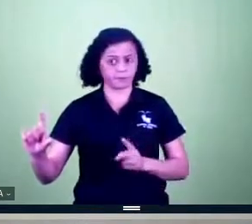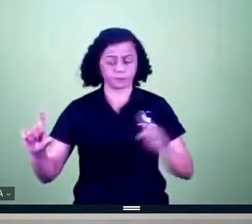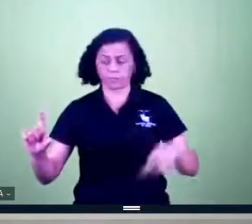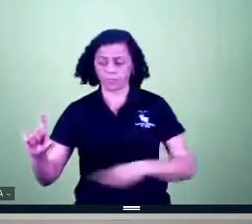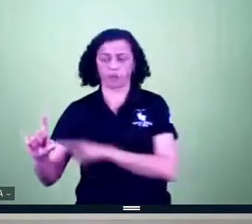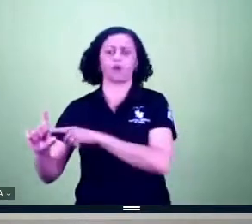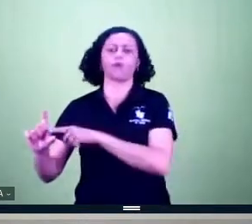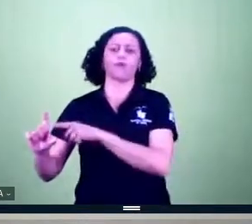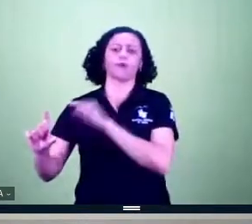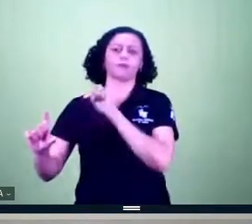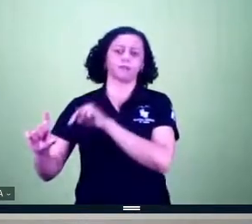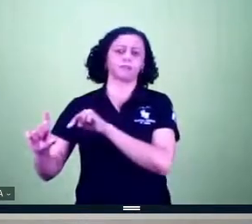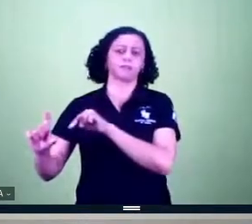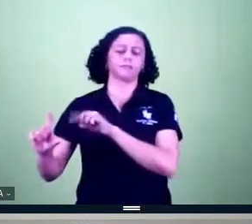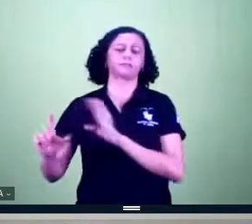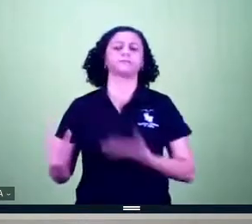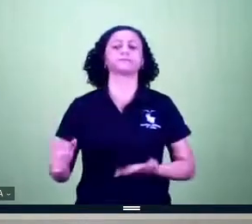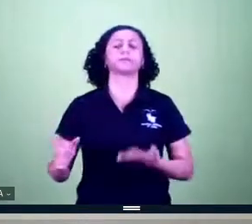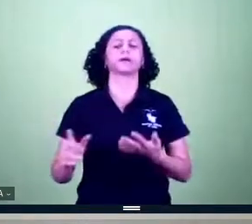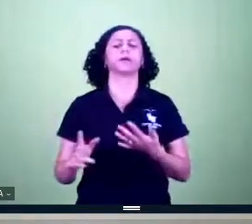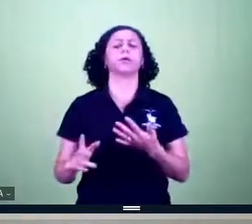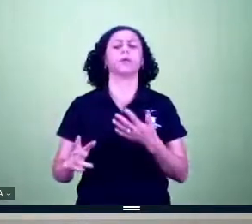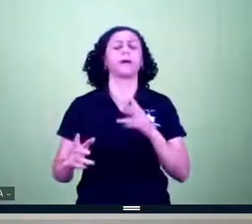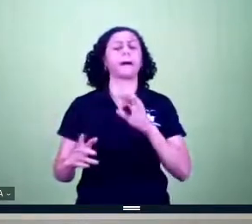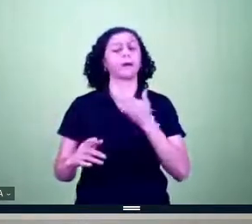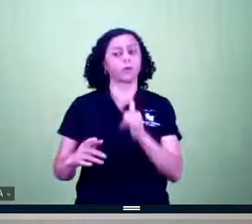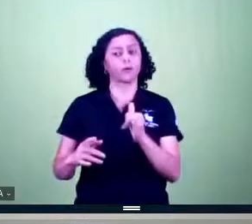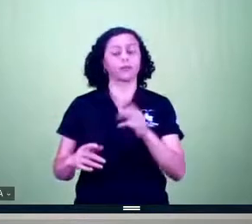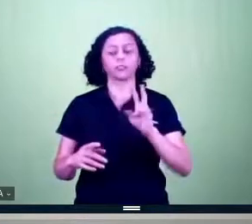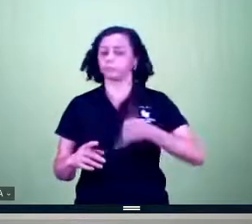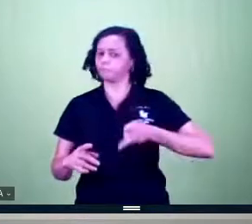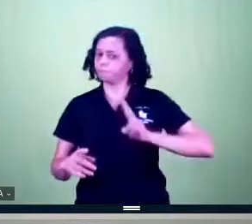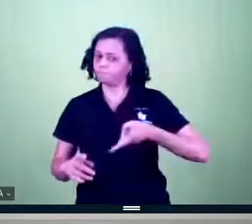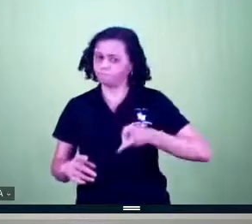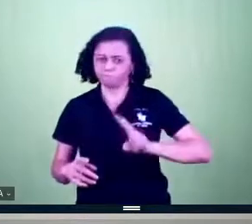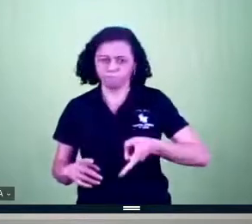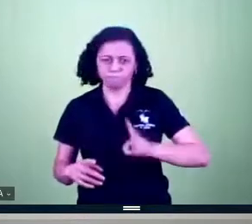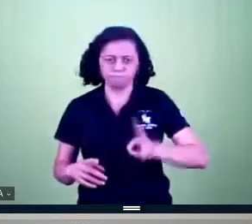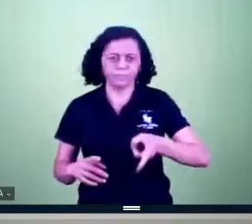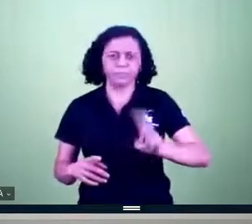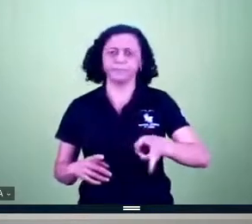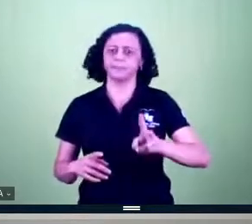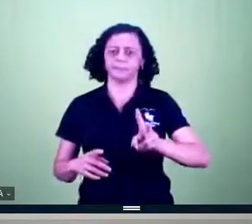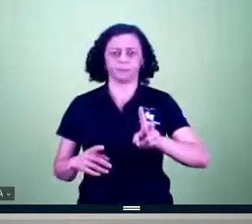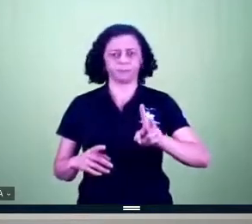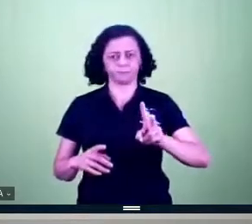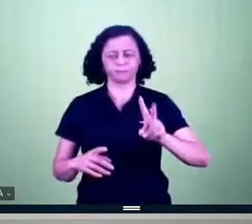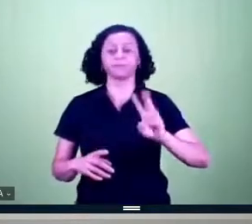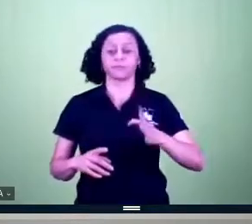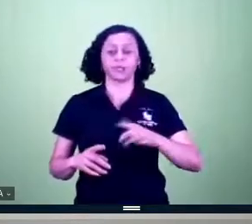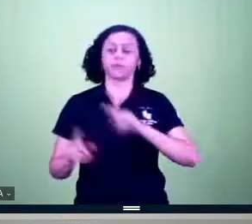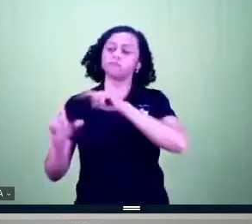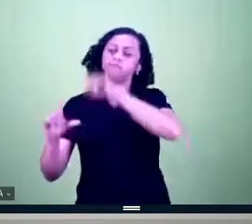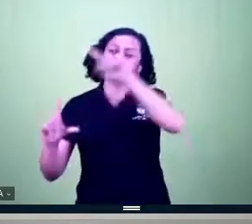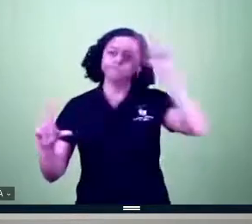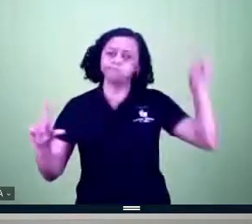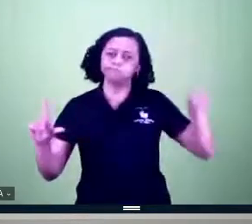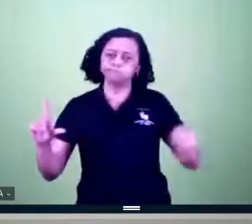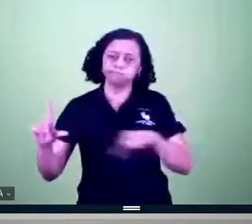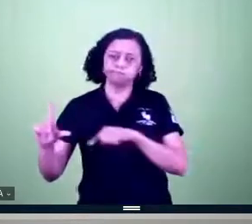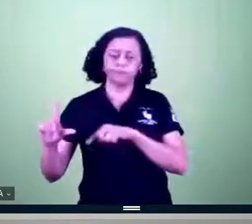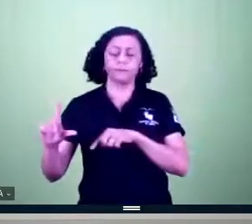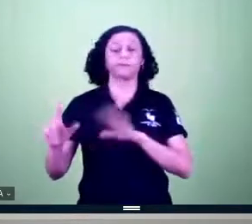de um circuito conectado em série é que a corrente é exatamente a mesma. Ela passa em todos os elementos, ok? Nós vamos ver que o